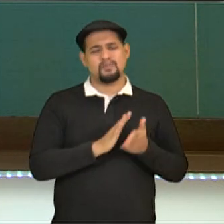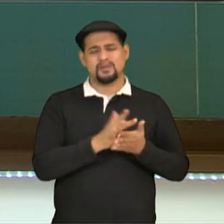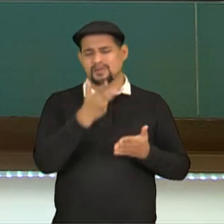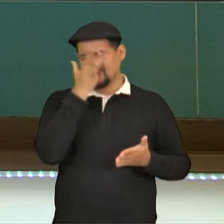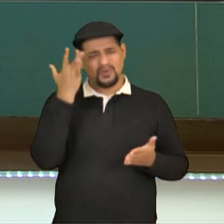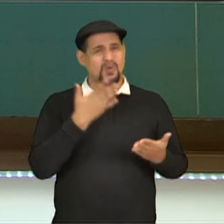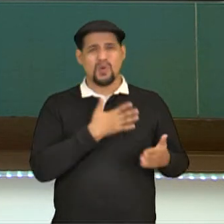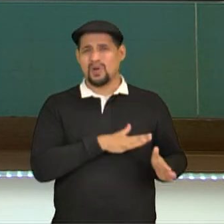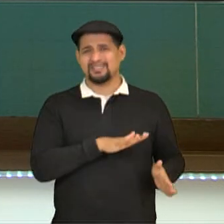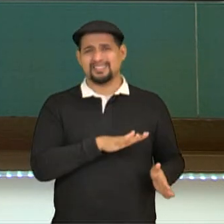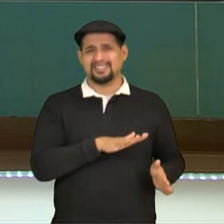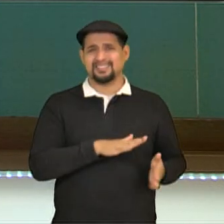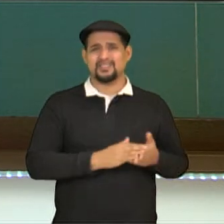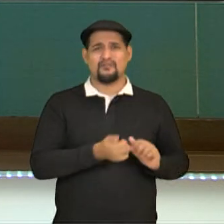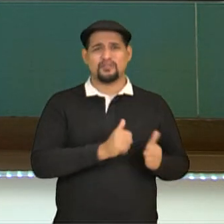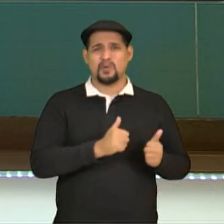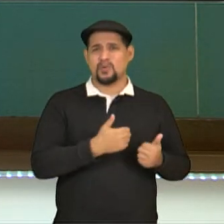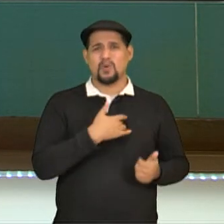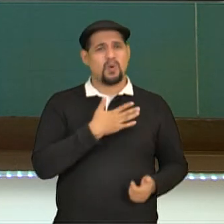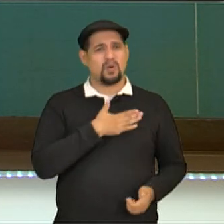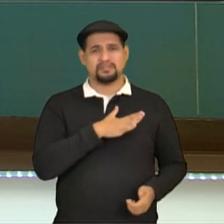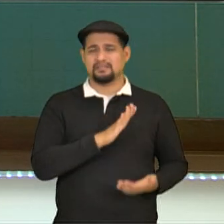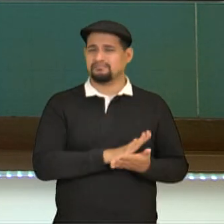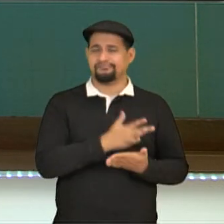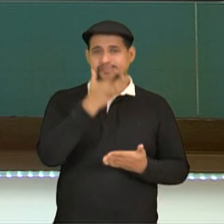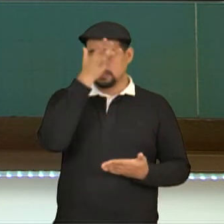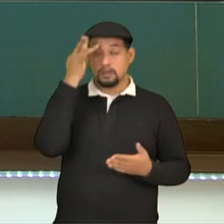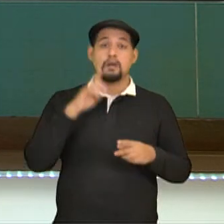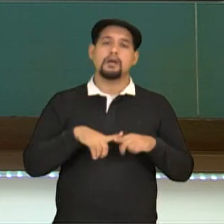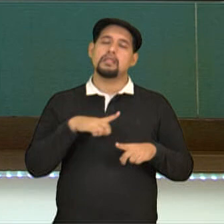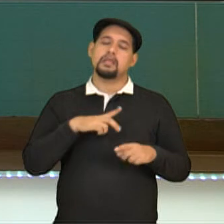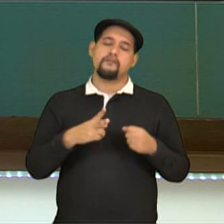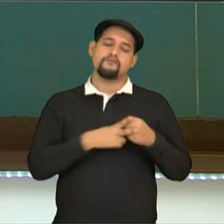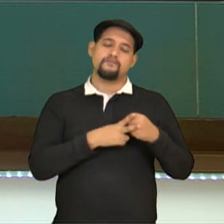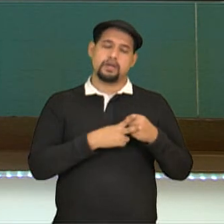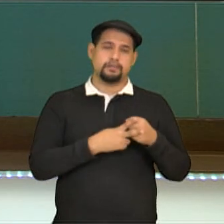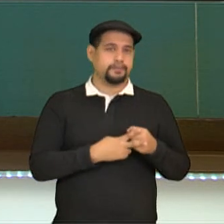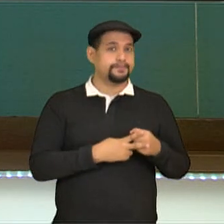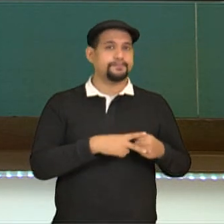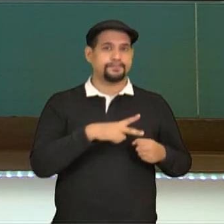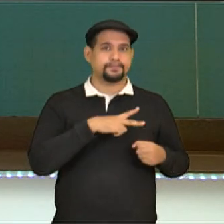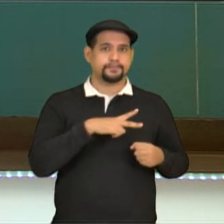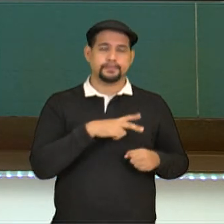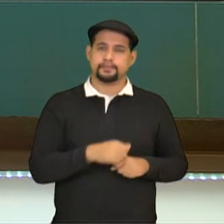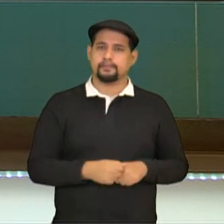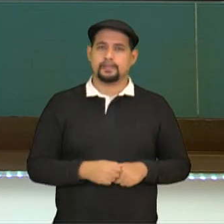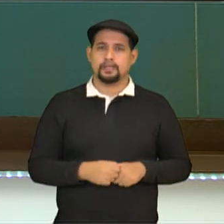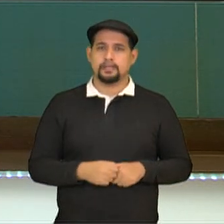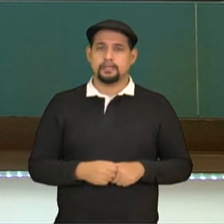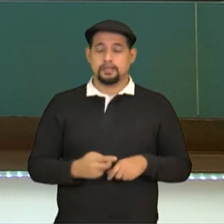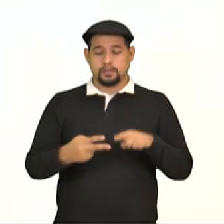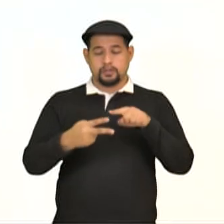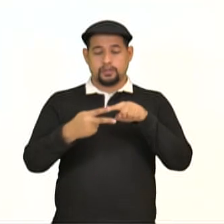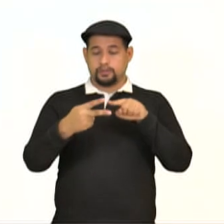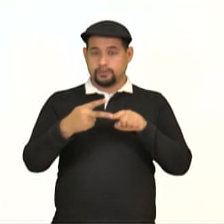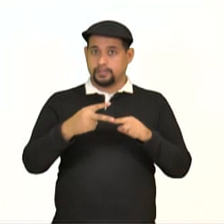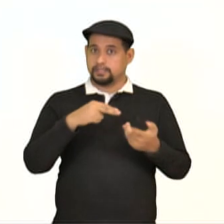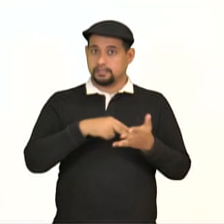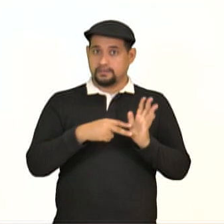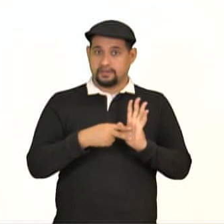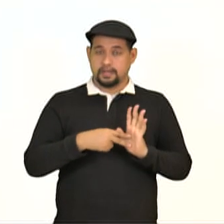gostam. Então vejam, nós temos aqui a presença desses verbos, né? 2 deles estão no